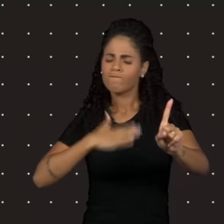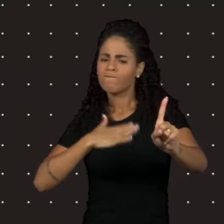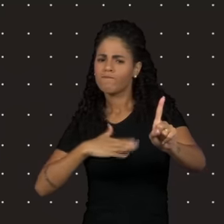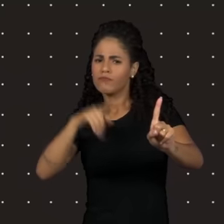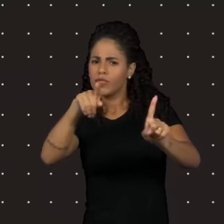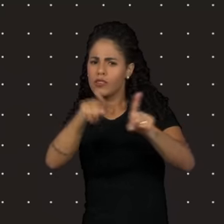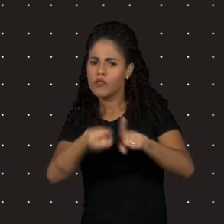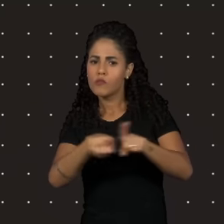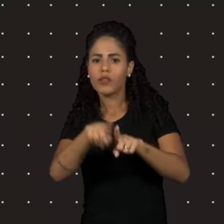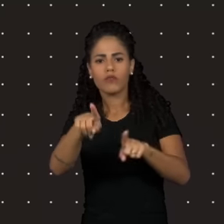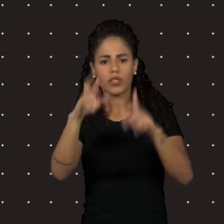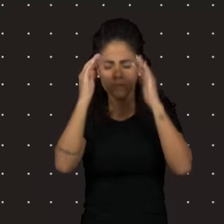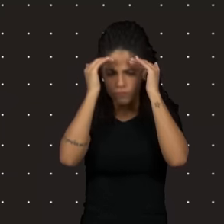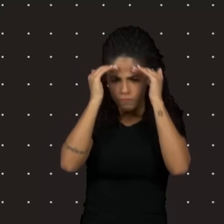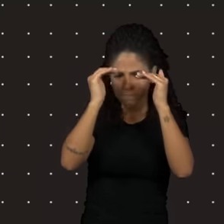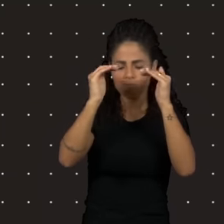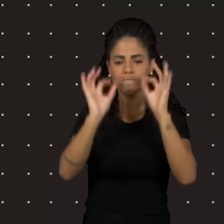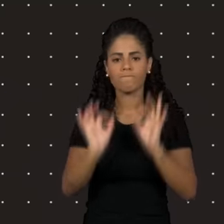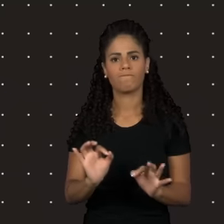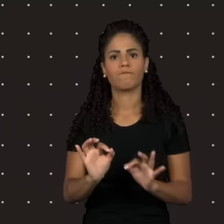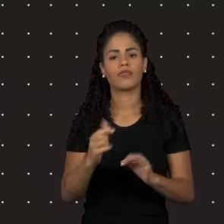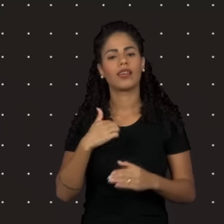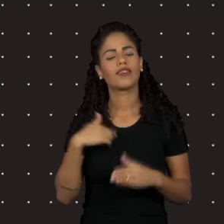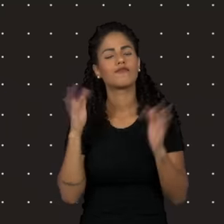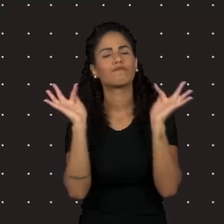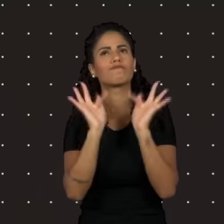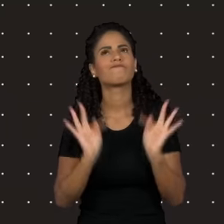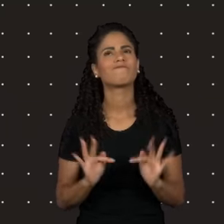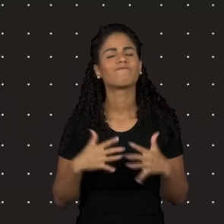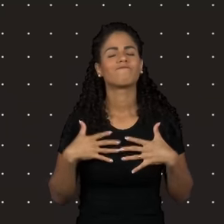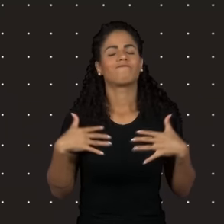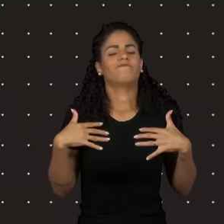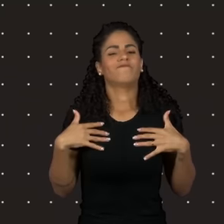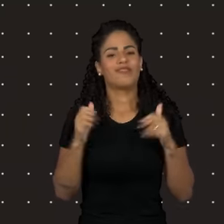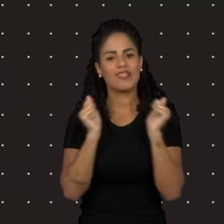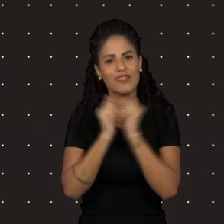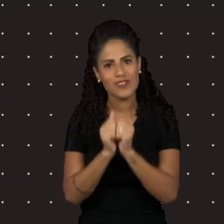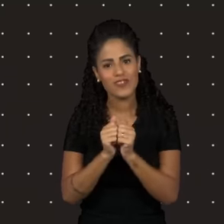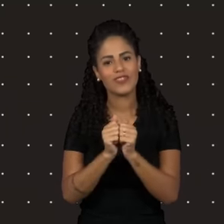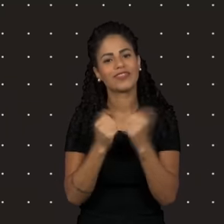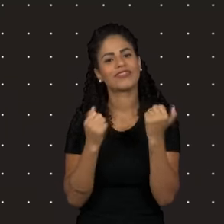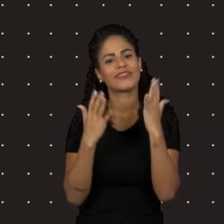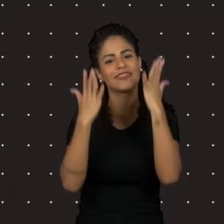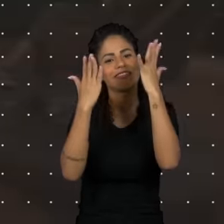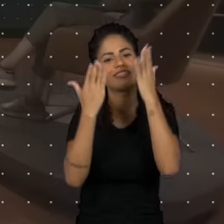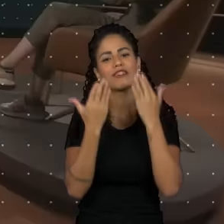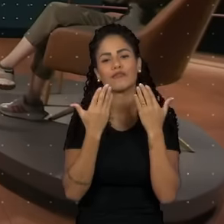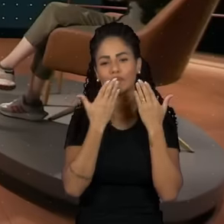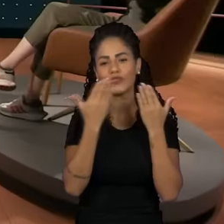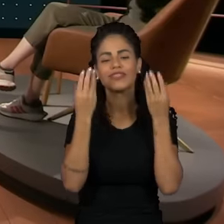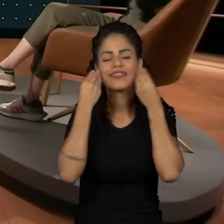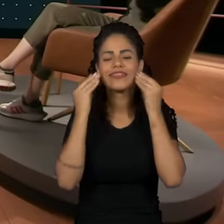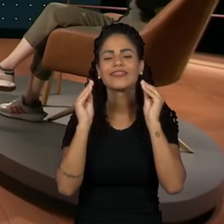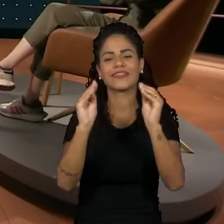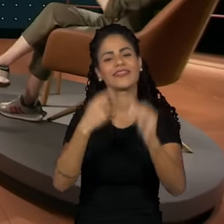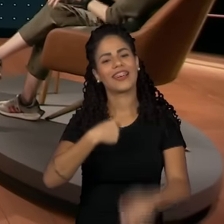respeito pelo seu ofício. Eu tô muito feliz que a gente tá junto. Parabéns. Te